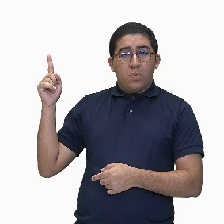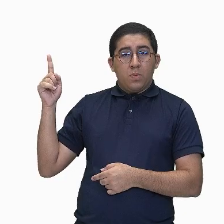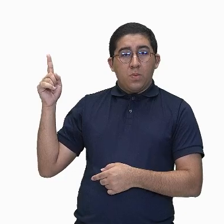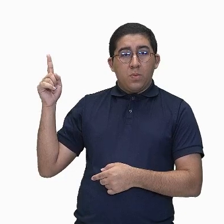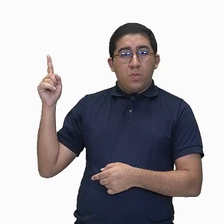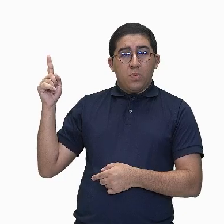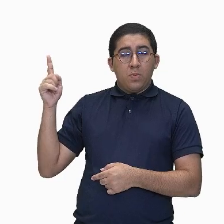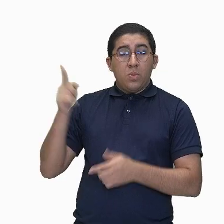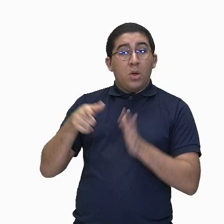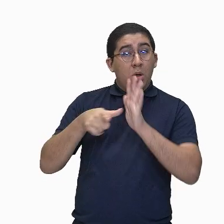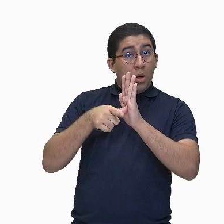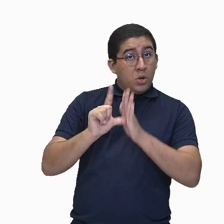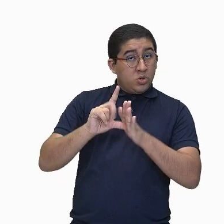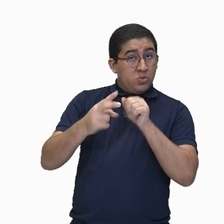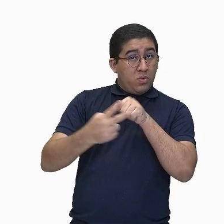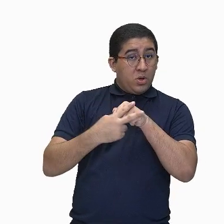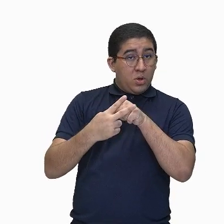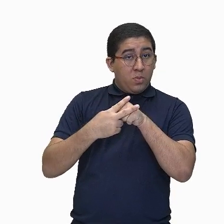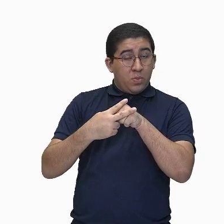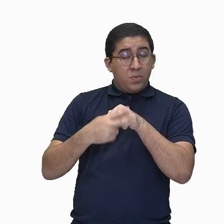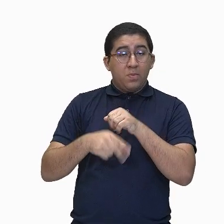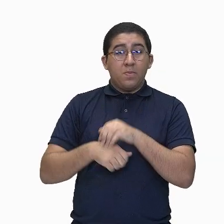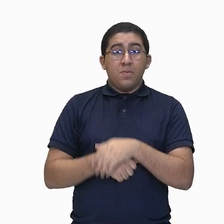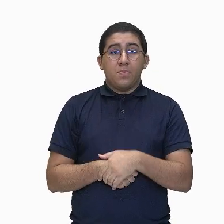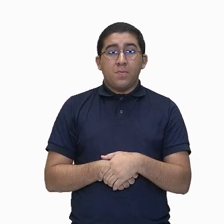verbo. E o porquanto.